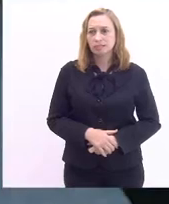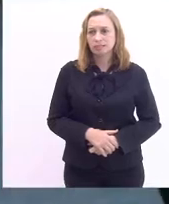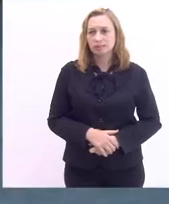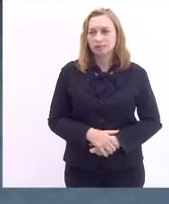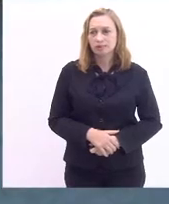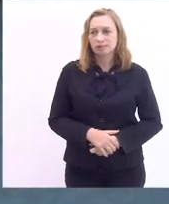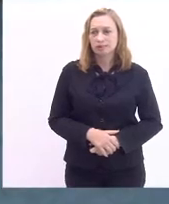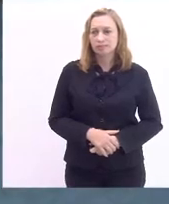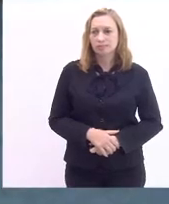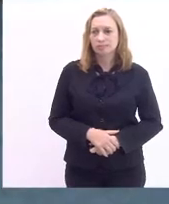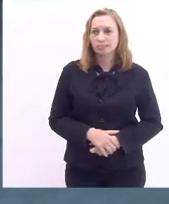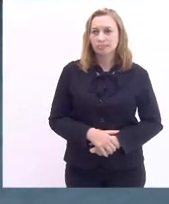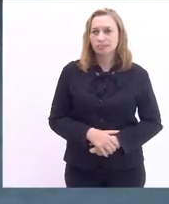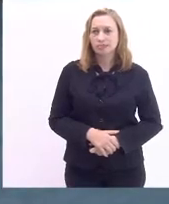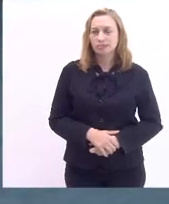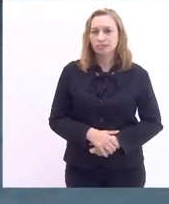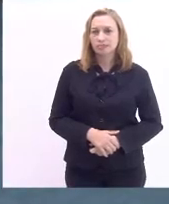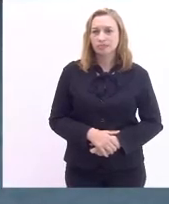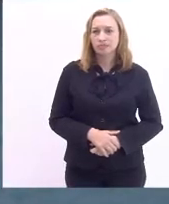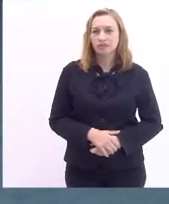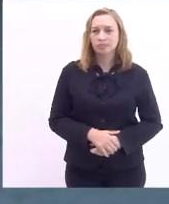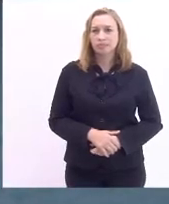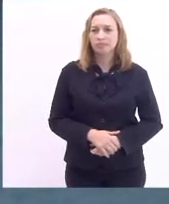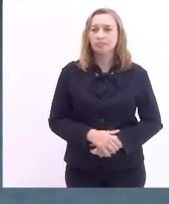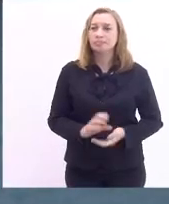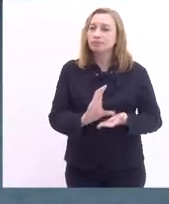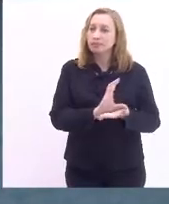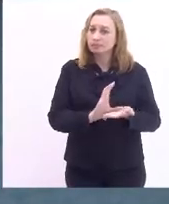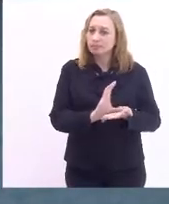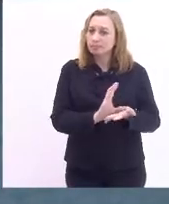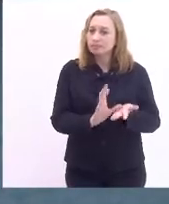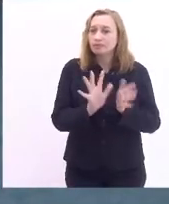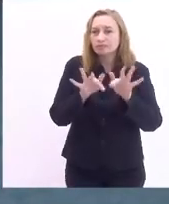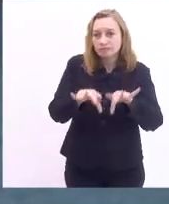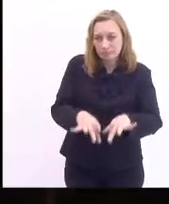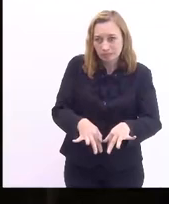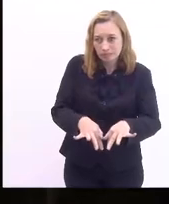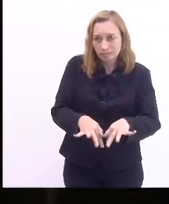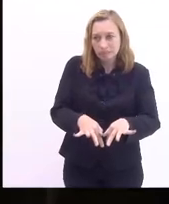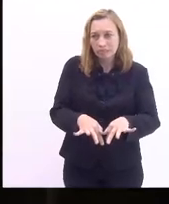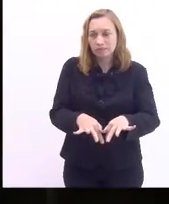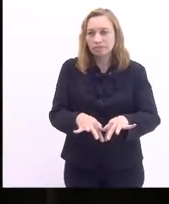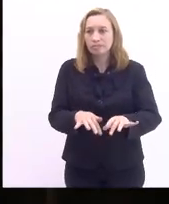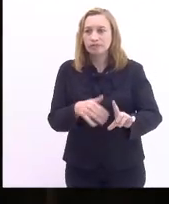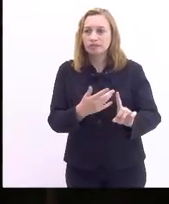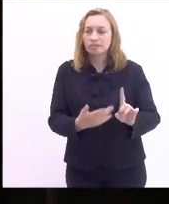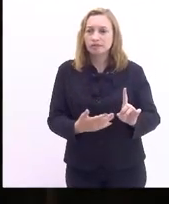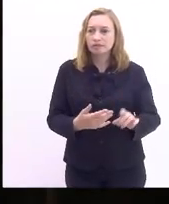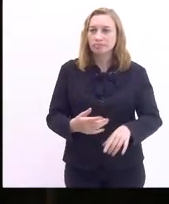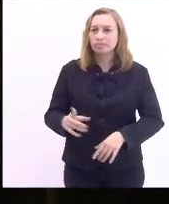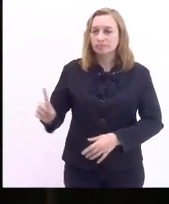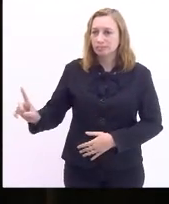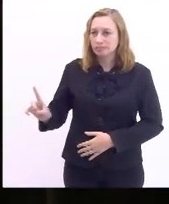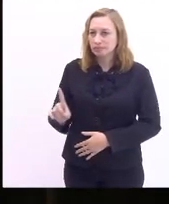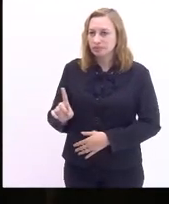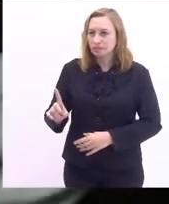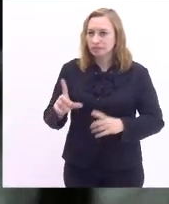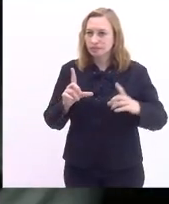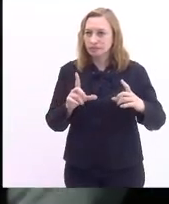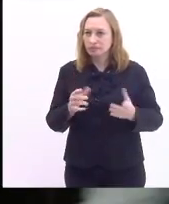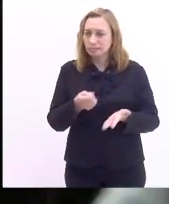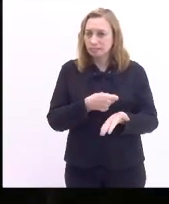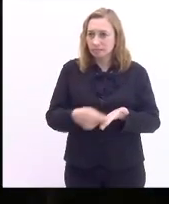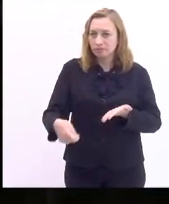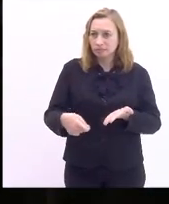e é solicitamos aos conselheiros que é o final da solenidade se dirijam a recepção